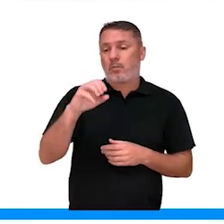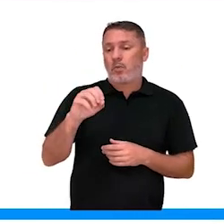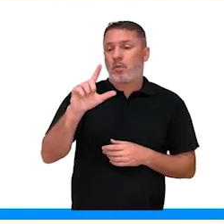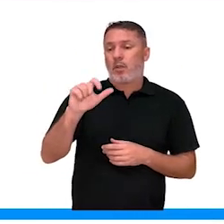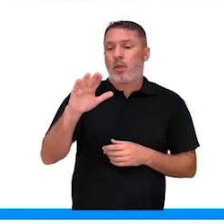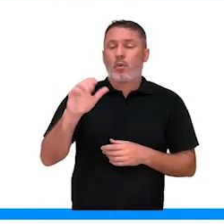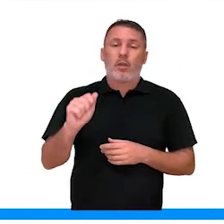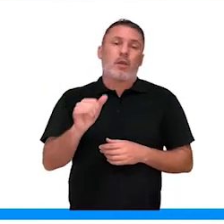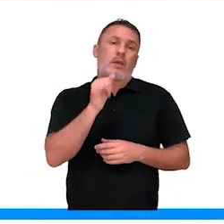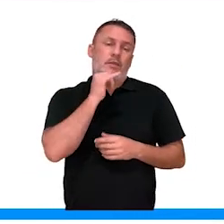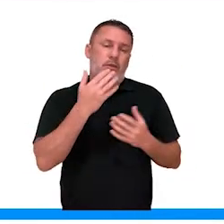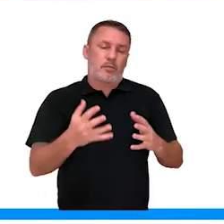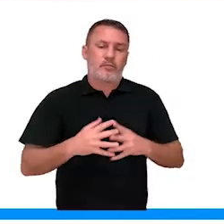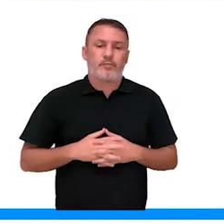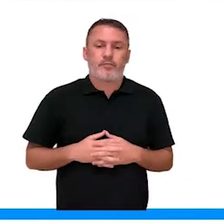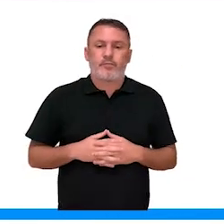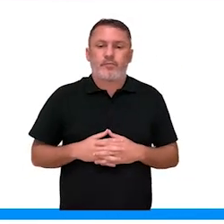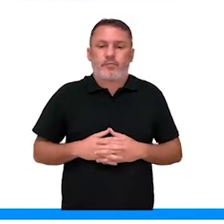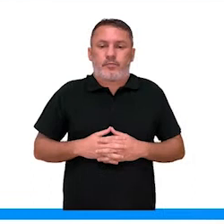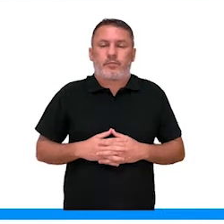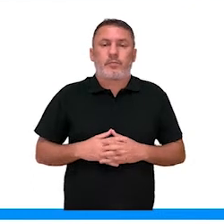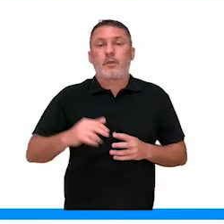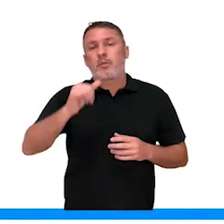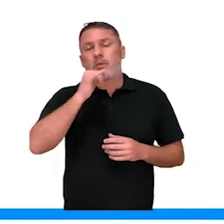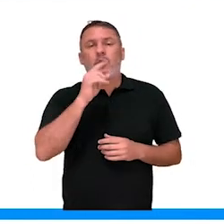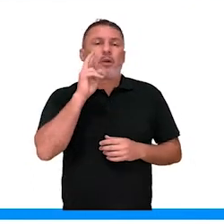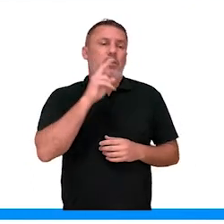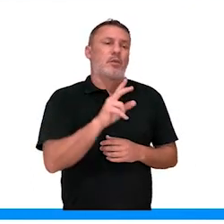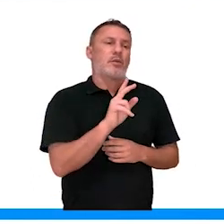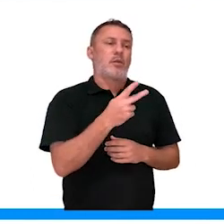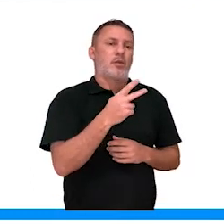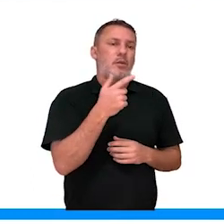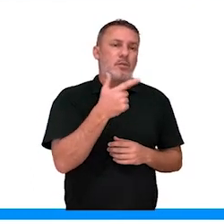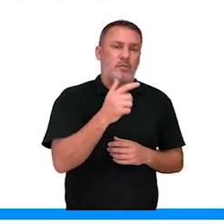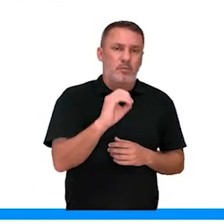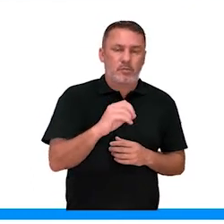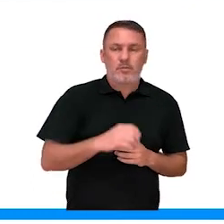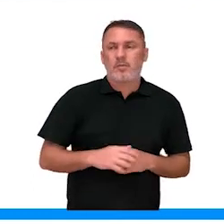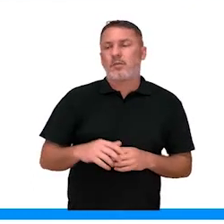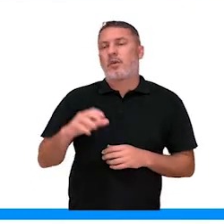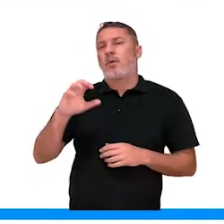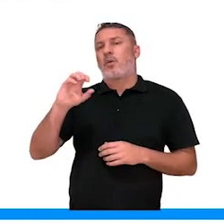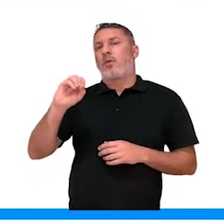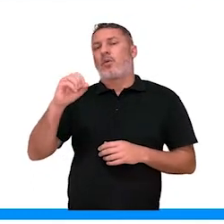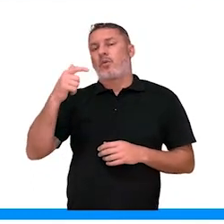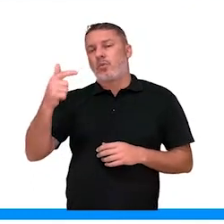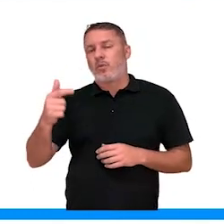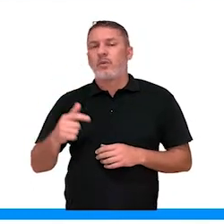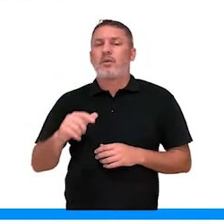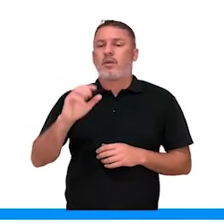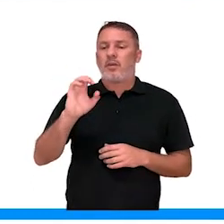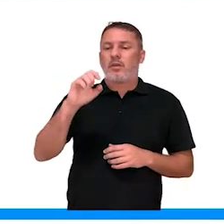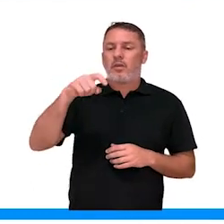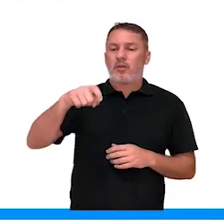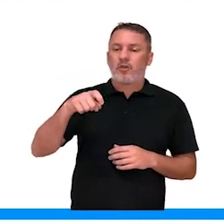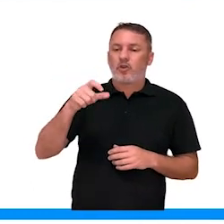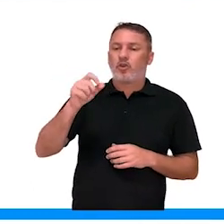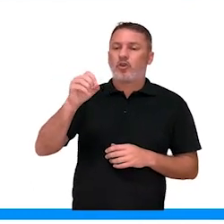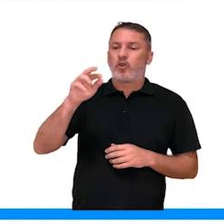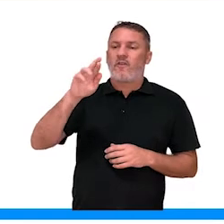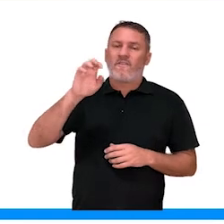moléculas. Exemplo, elementos como o hidrogênio, o oxigênio, o